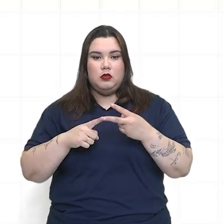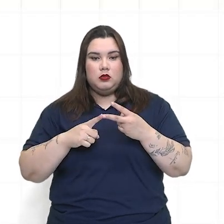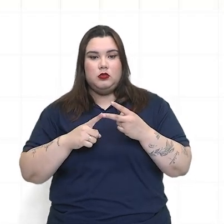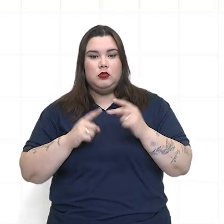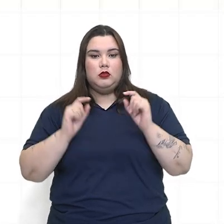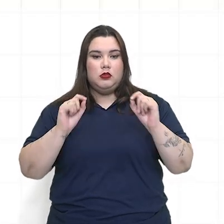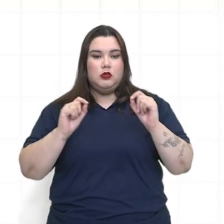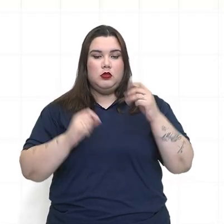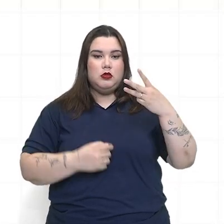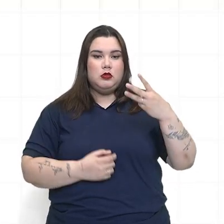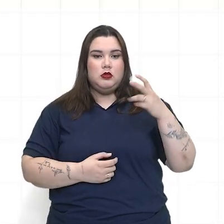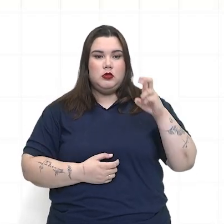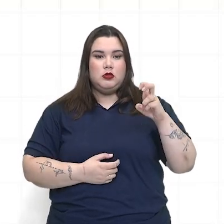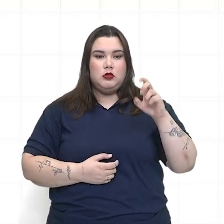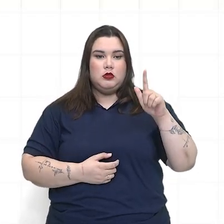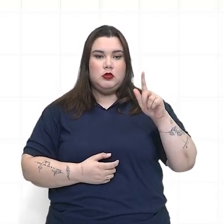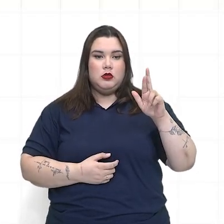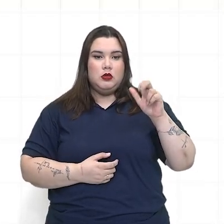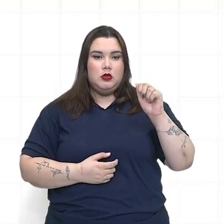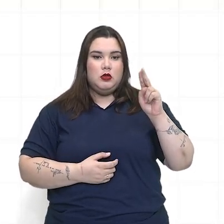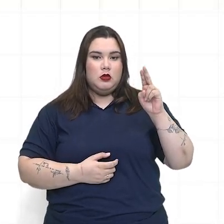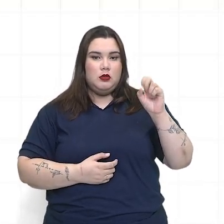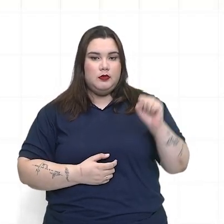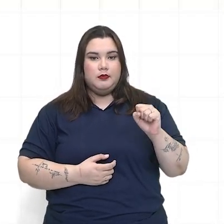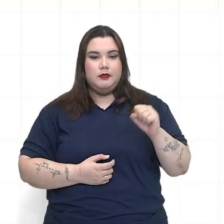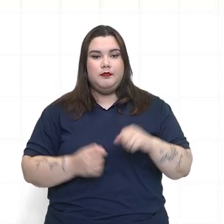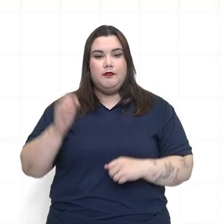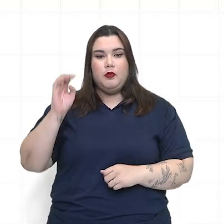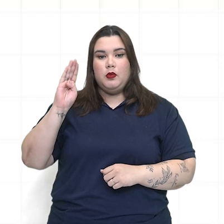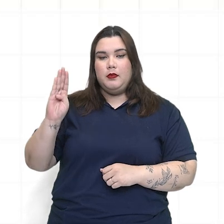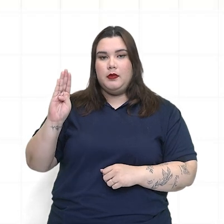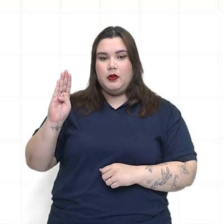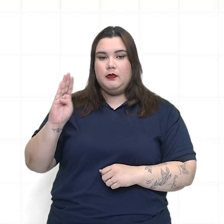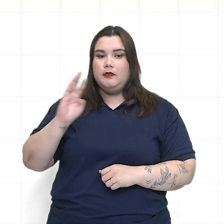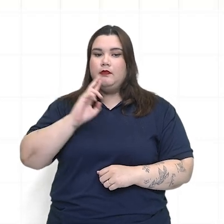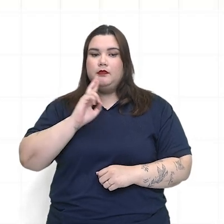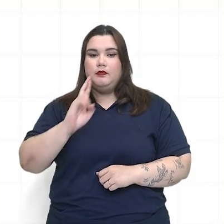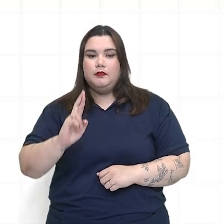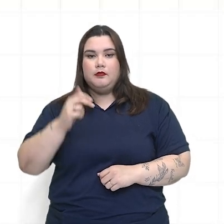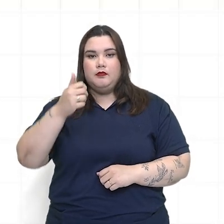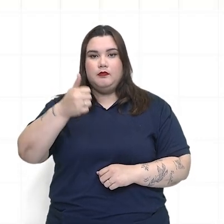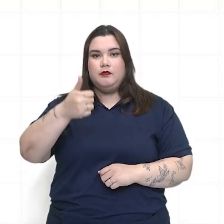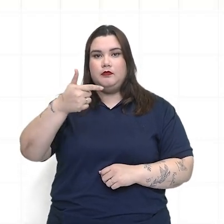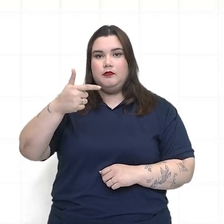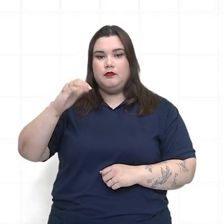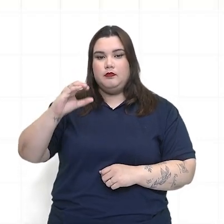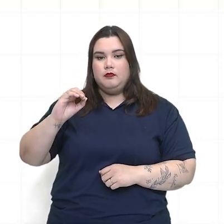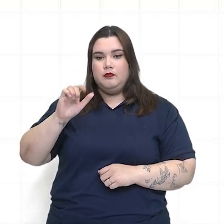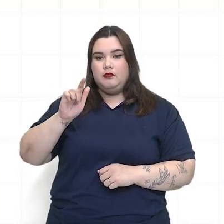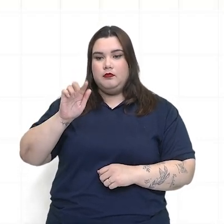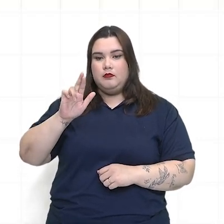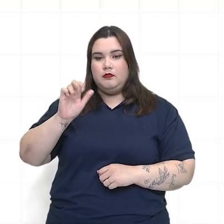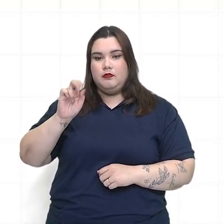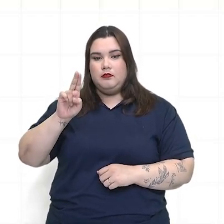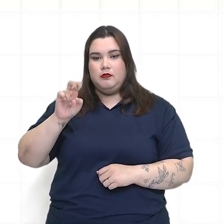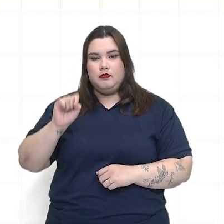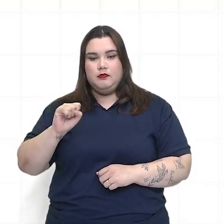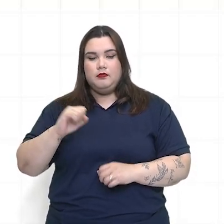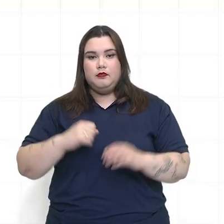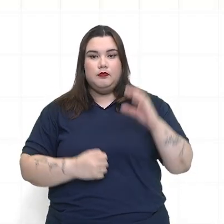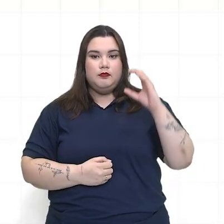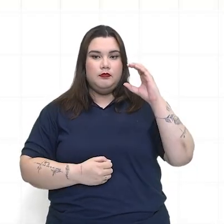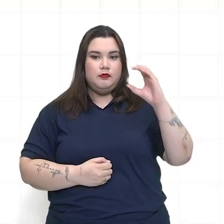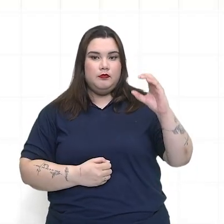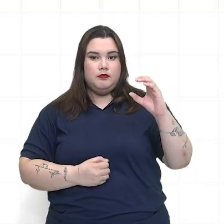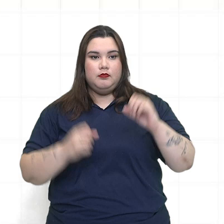identificar que a medida é de 35 graus. No item B, a medida é 120 graus. No item